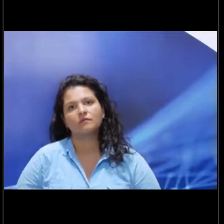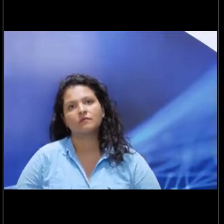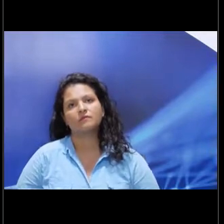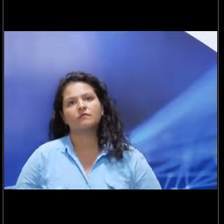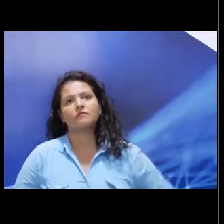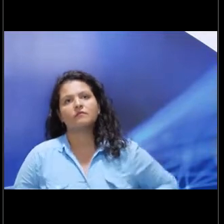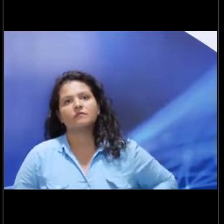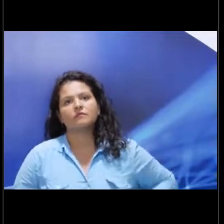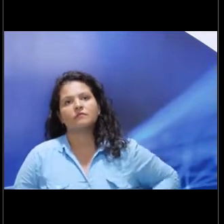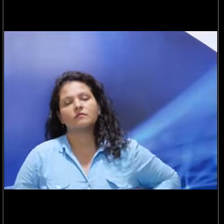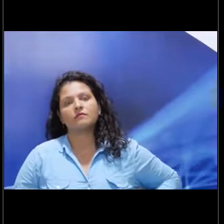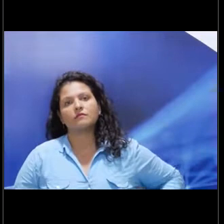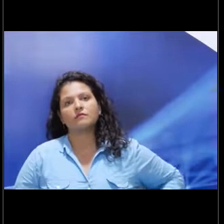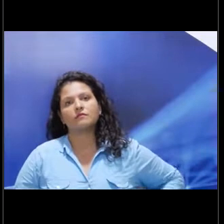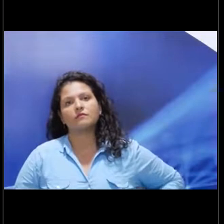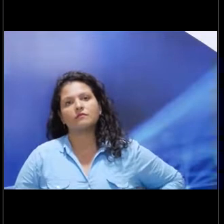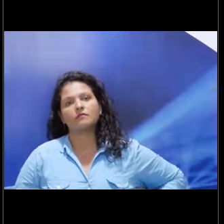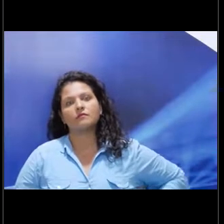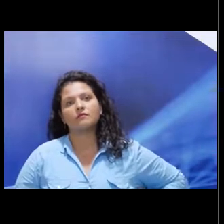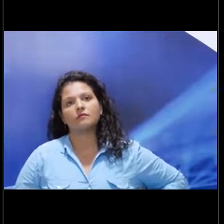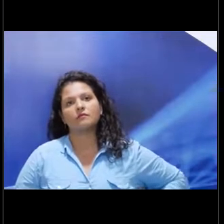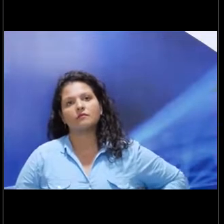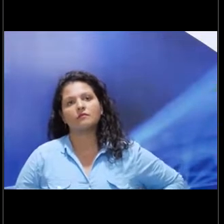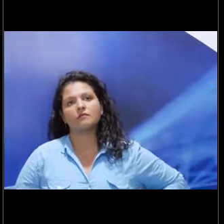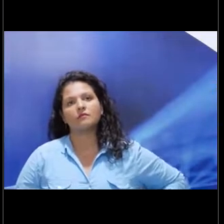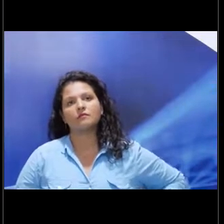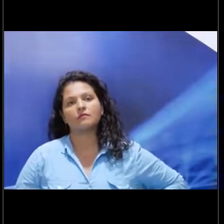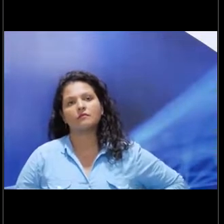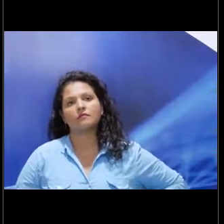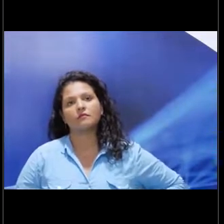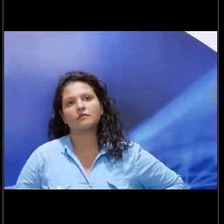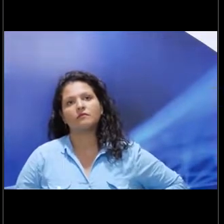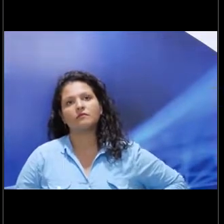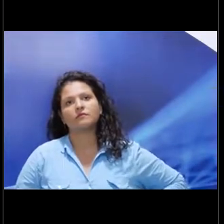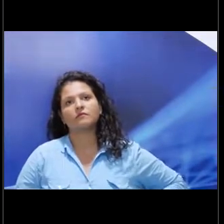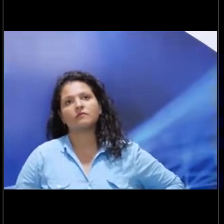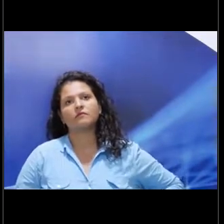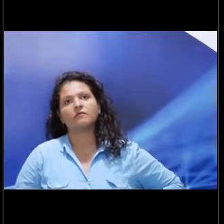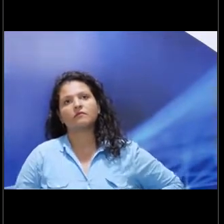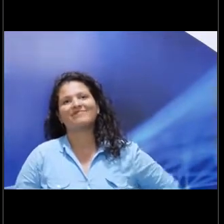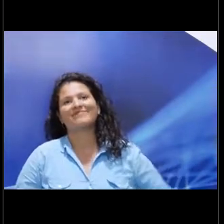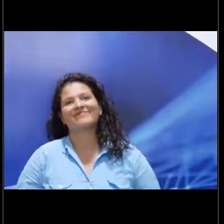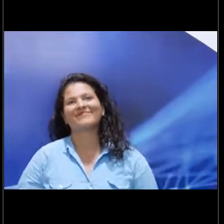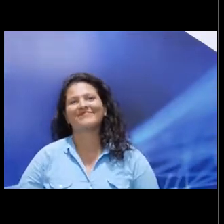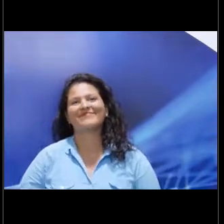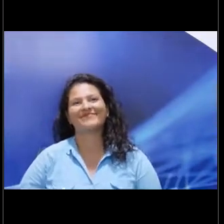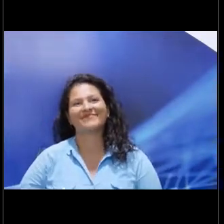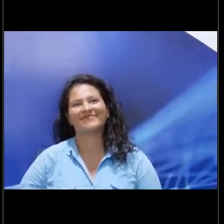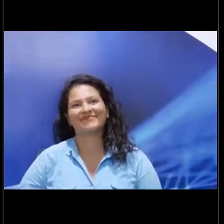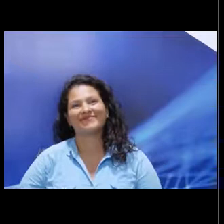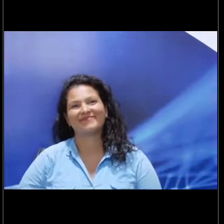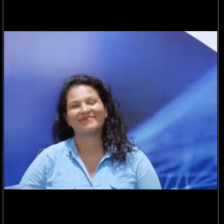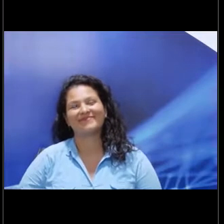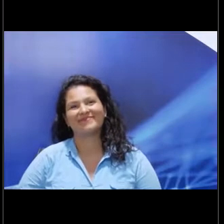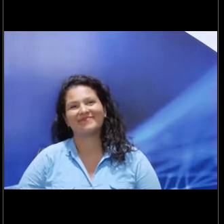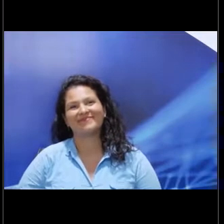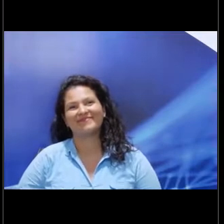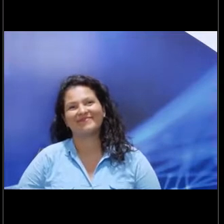mentira. Tá? E também não adianta falar: eu vou usar o inoculante para abrir o silo amanhã. Fiz a silagem hoje, vou abrir o silo